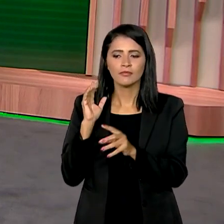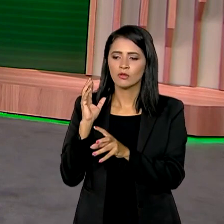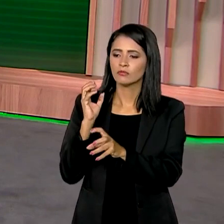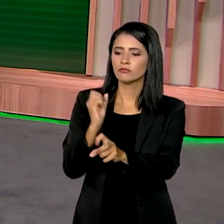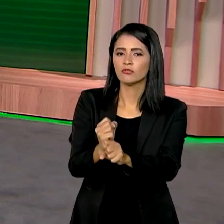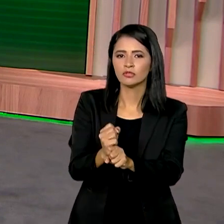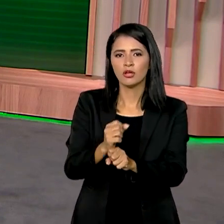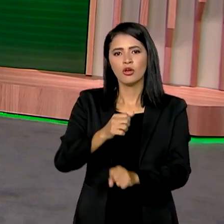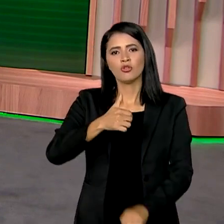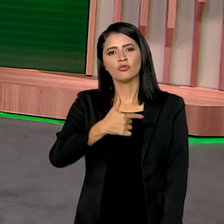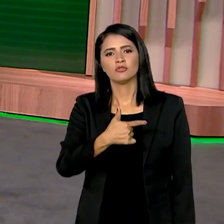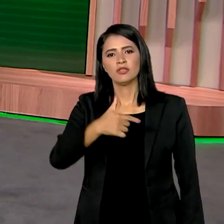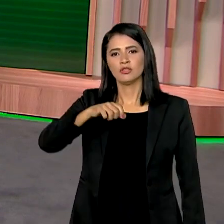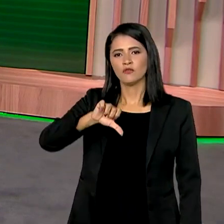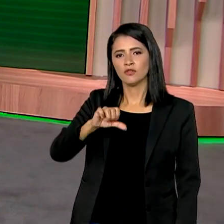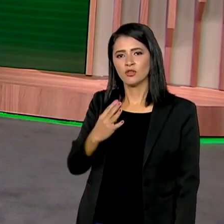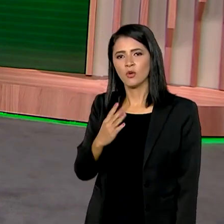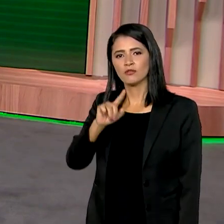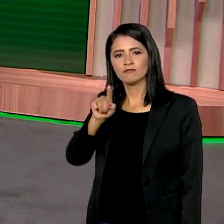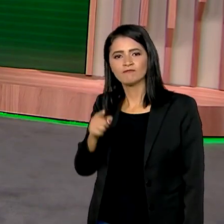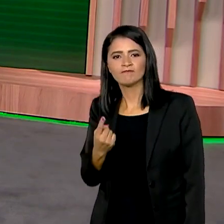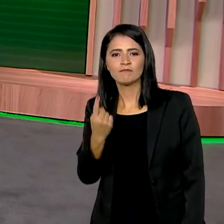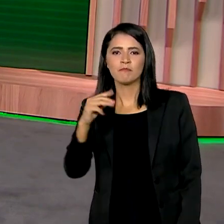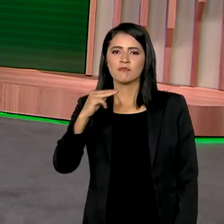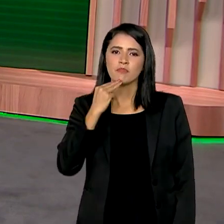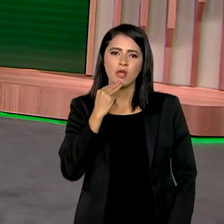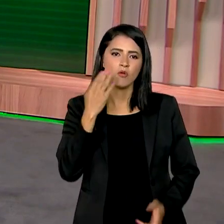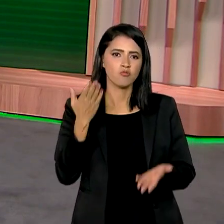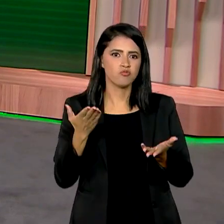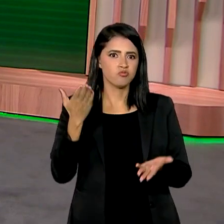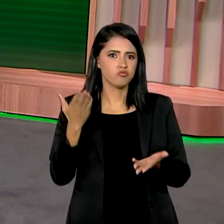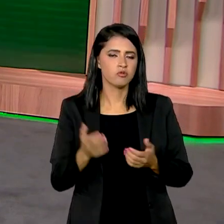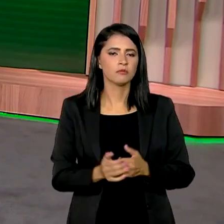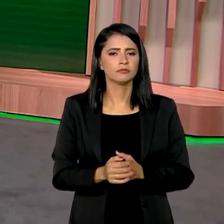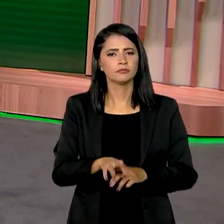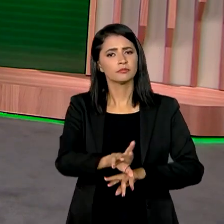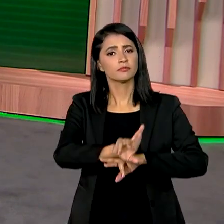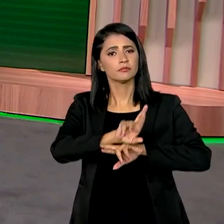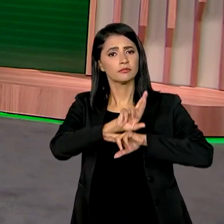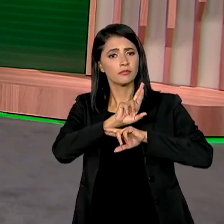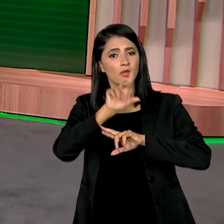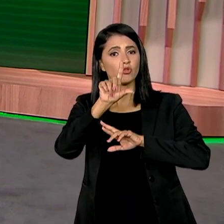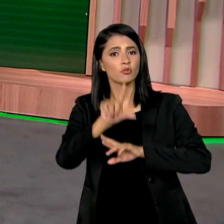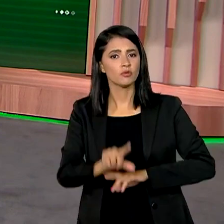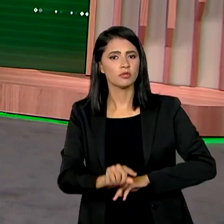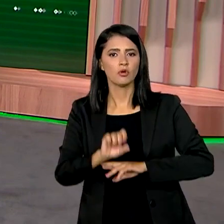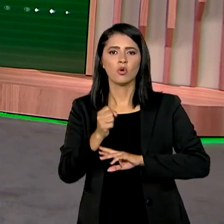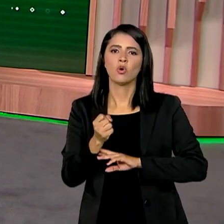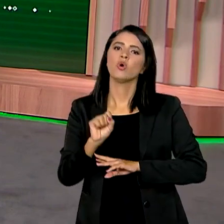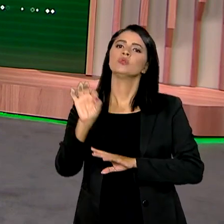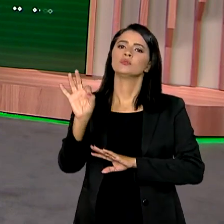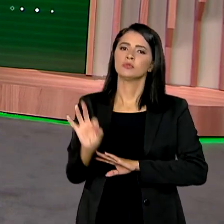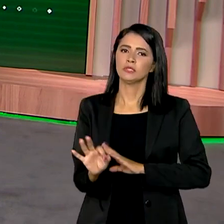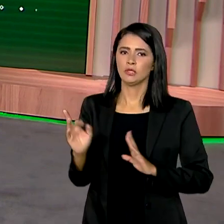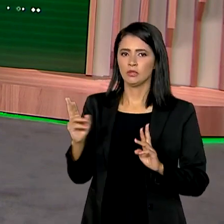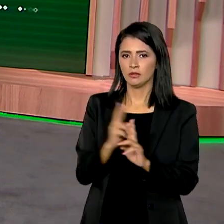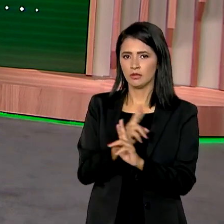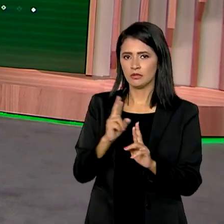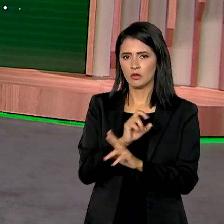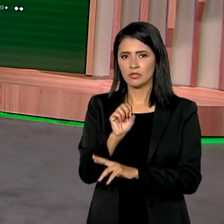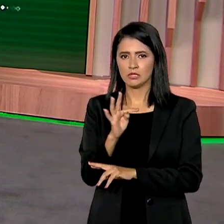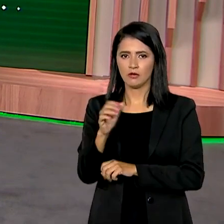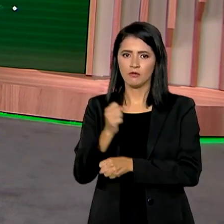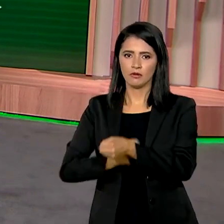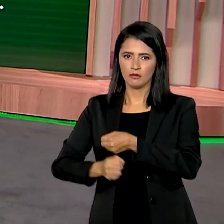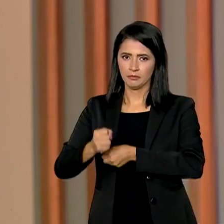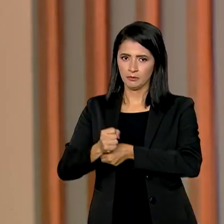um total de 294 milhões de toneladas. Isso representa uma redução de 8% em relação à safra do